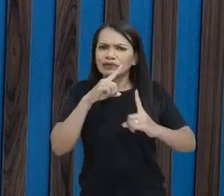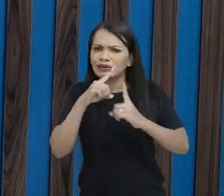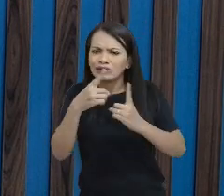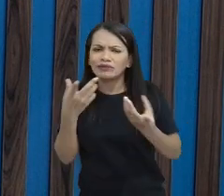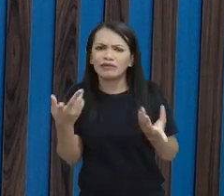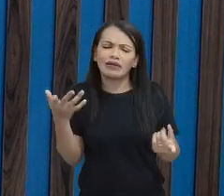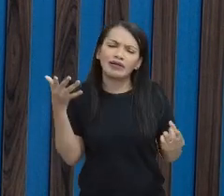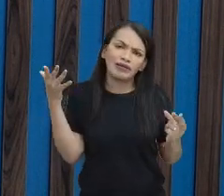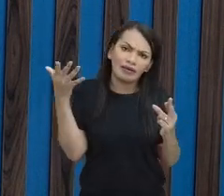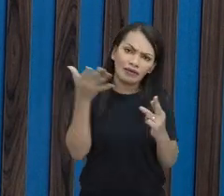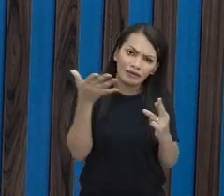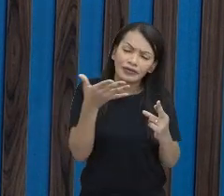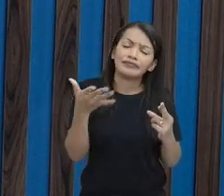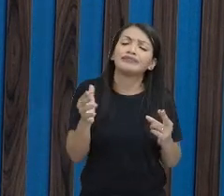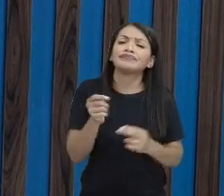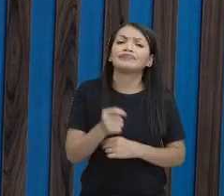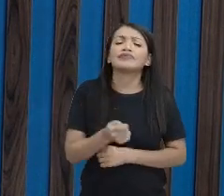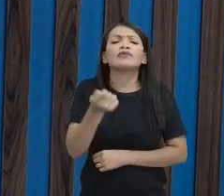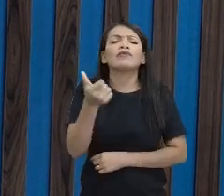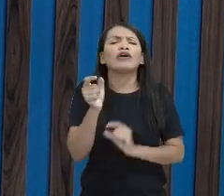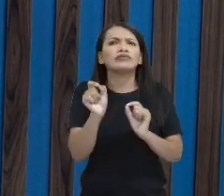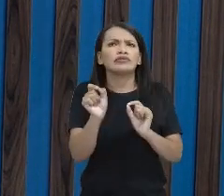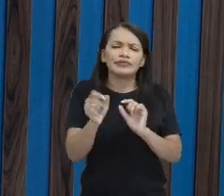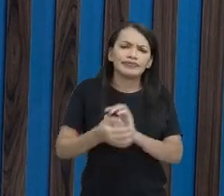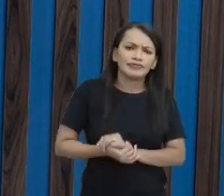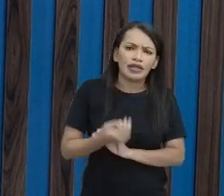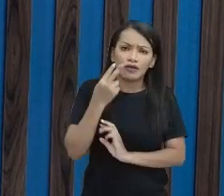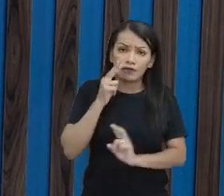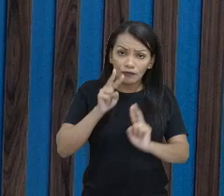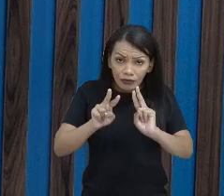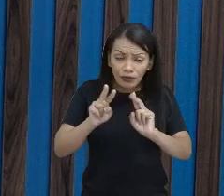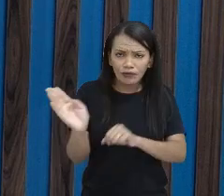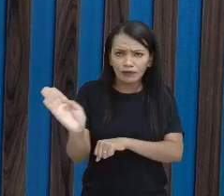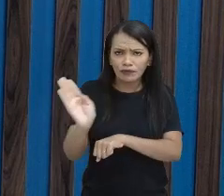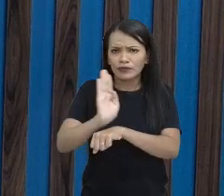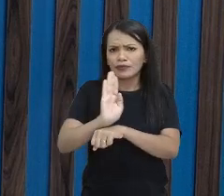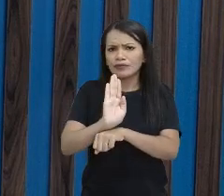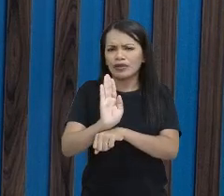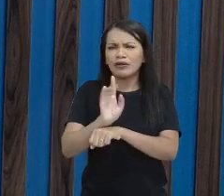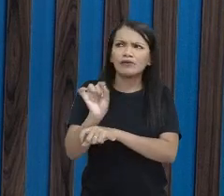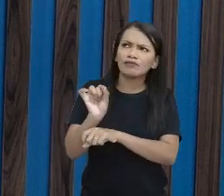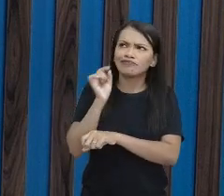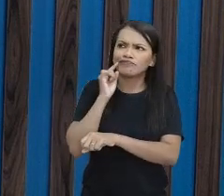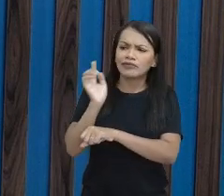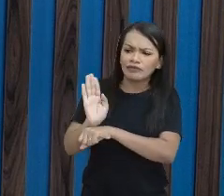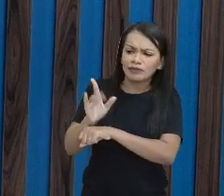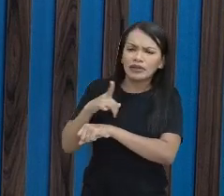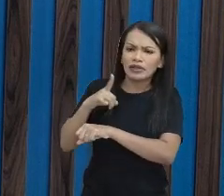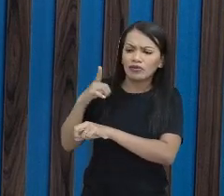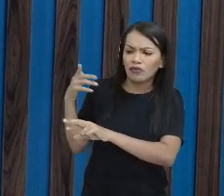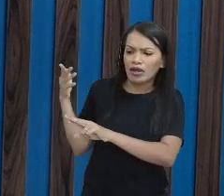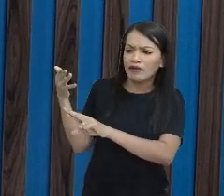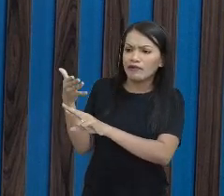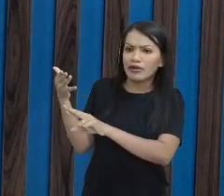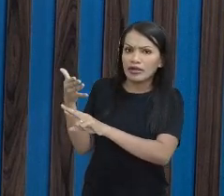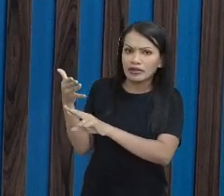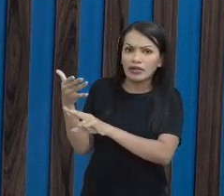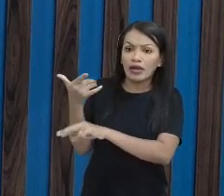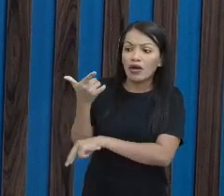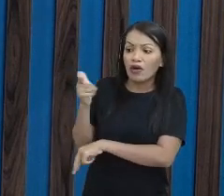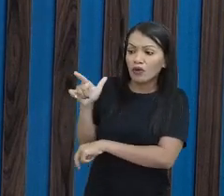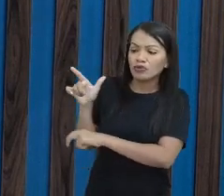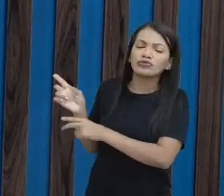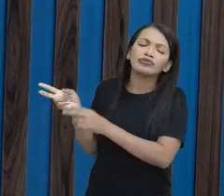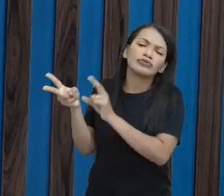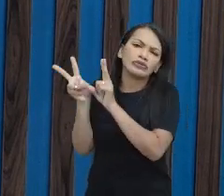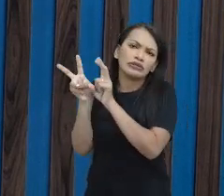constantes referências. É quase como, sabe quando a gente vê um filme? E aí esse filme traz referências ali a outros